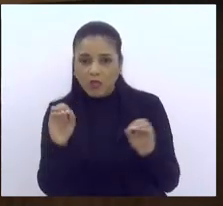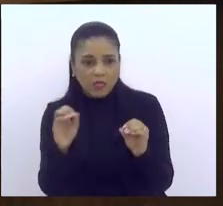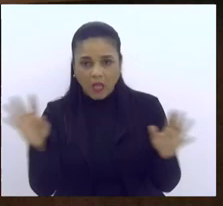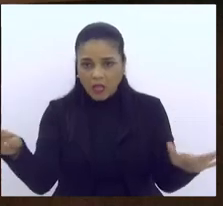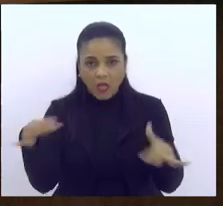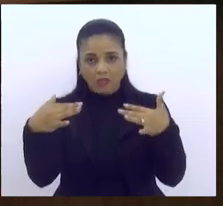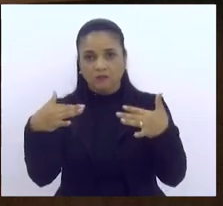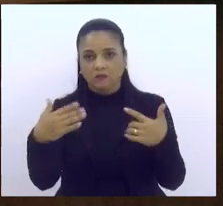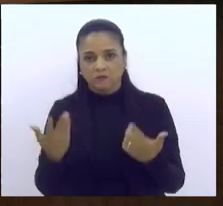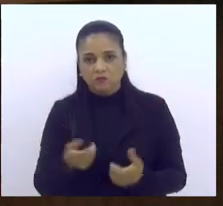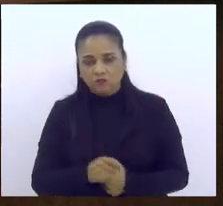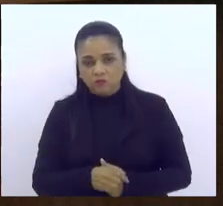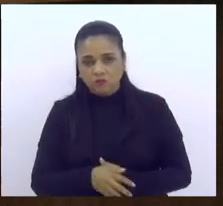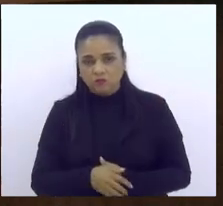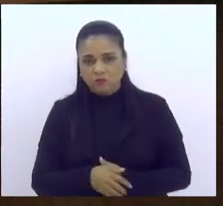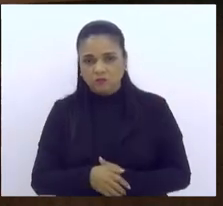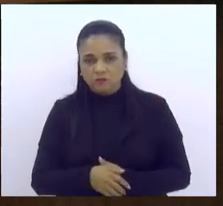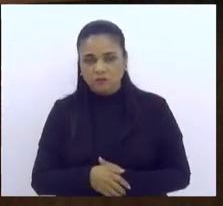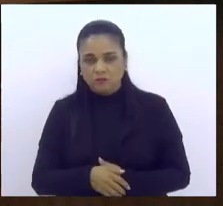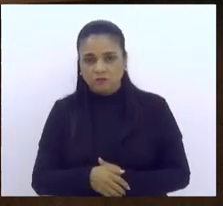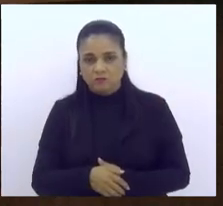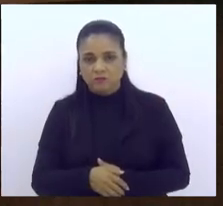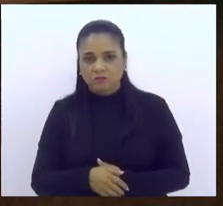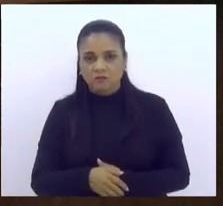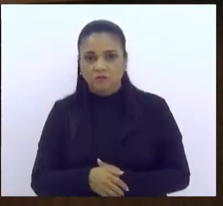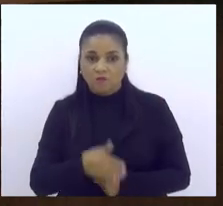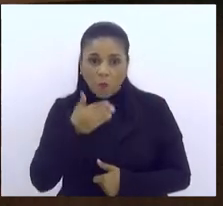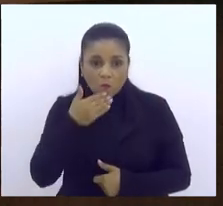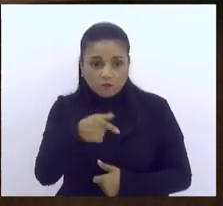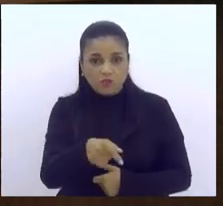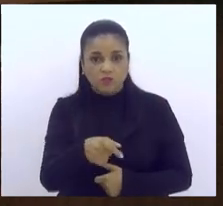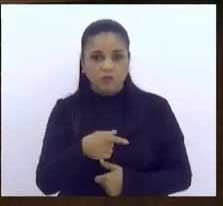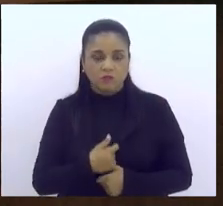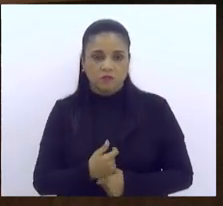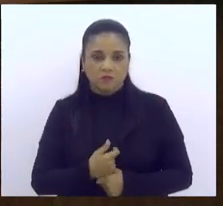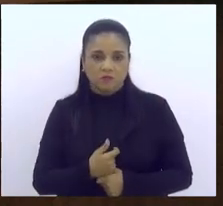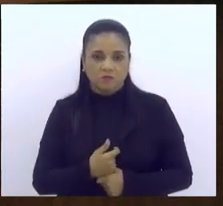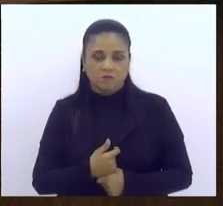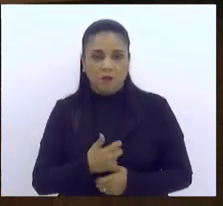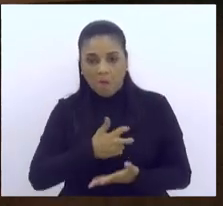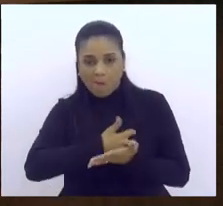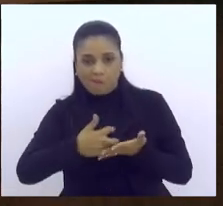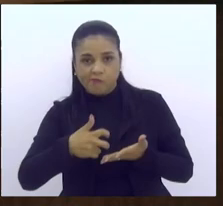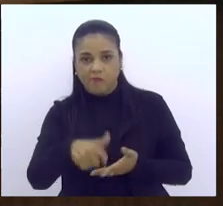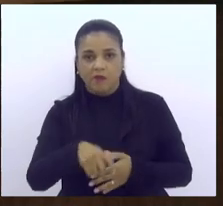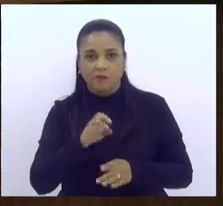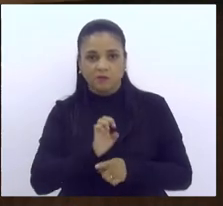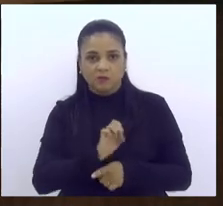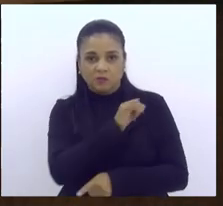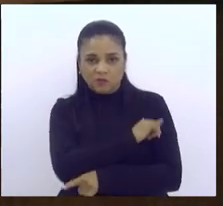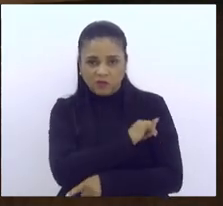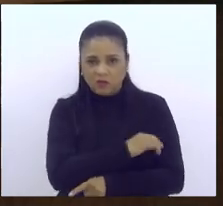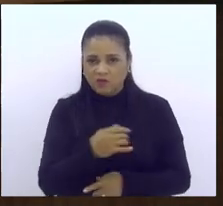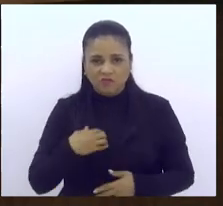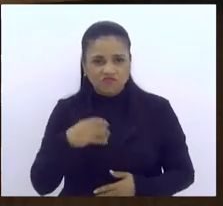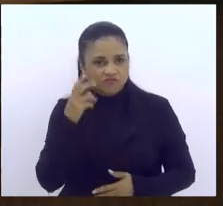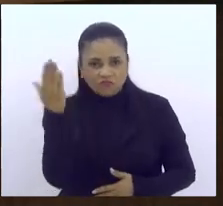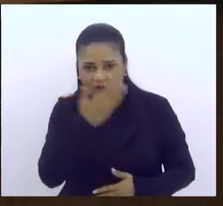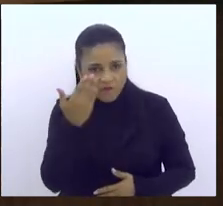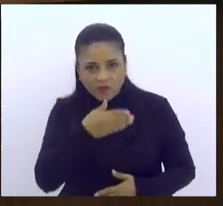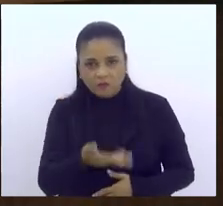está acontecendo? Porque daqui a pouco vão pedir intervenção no Rio de Janeiro. Será que não tem ninguém enxergando